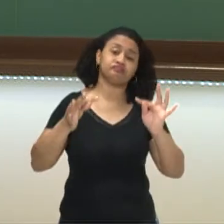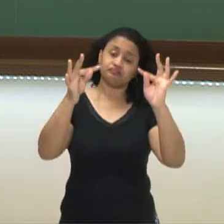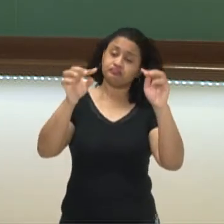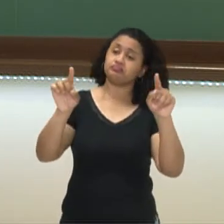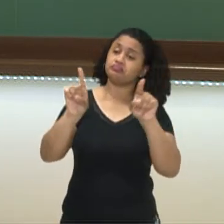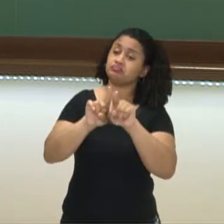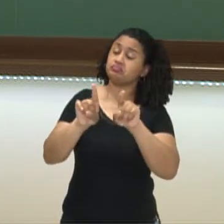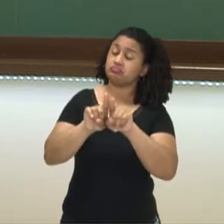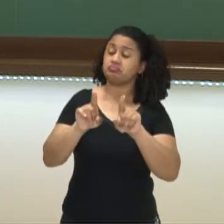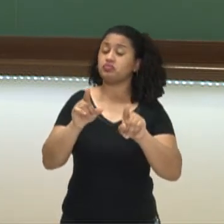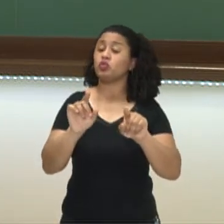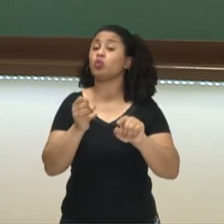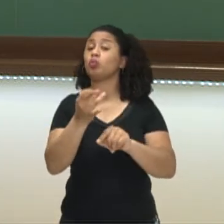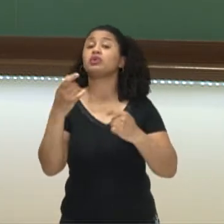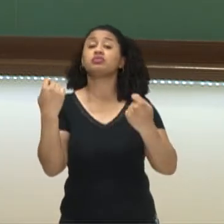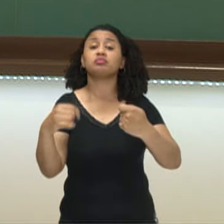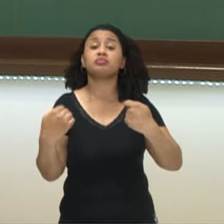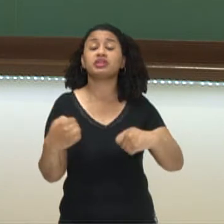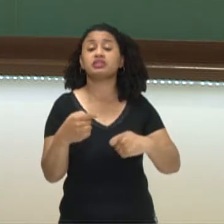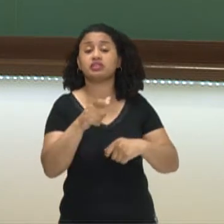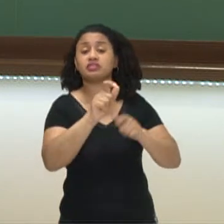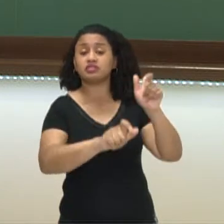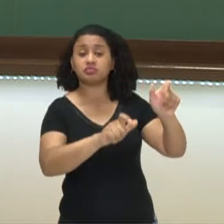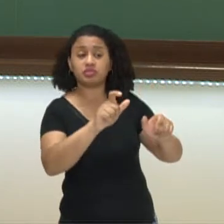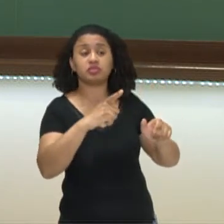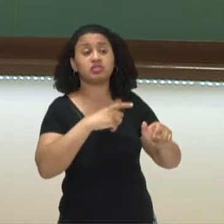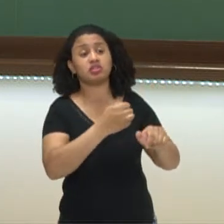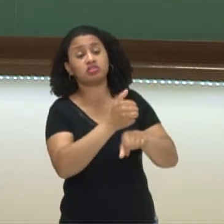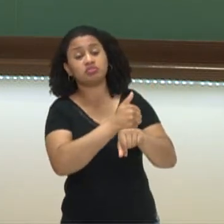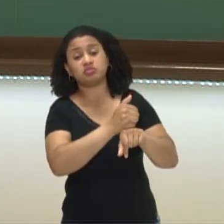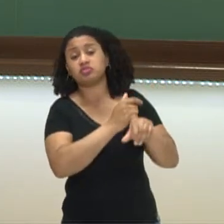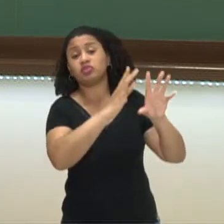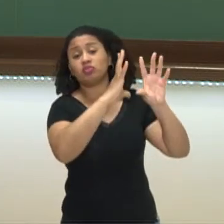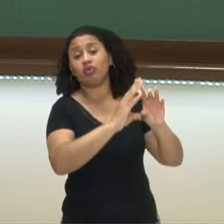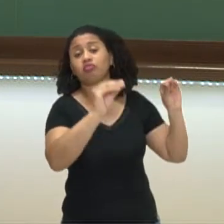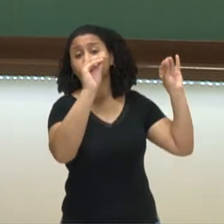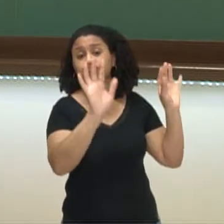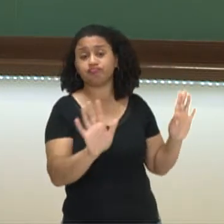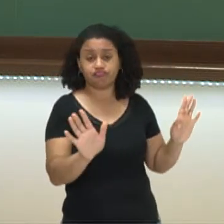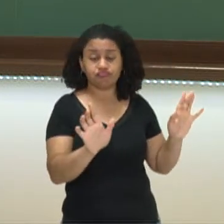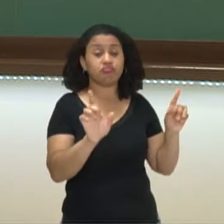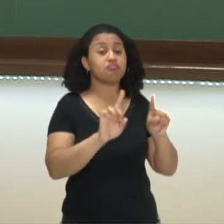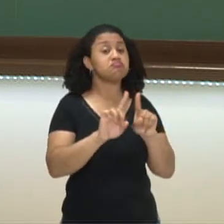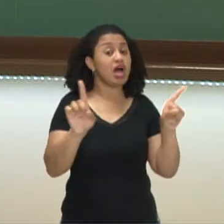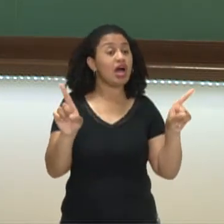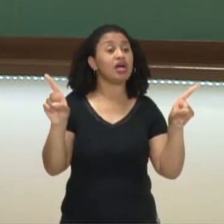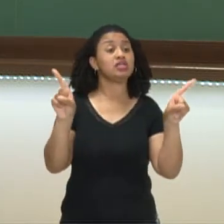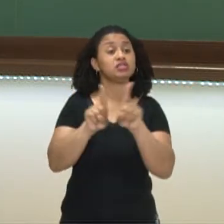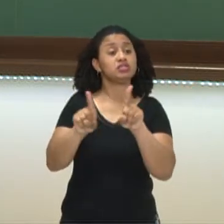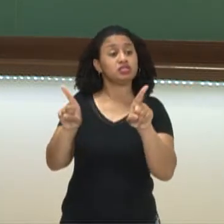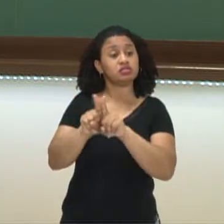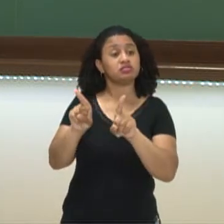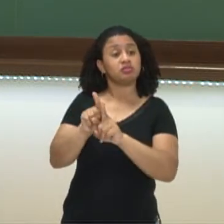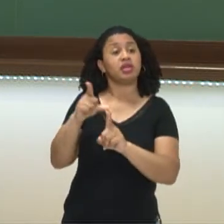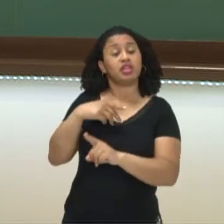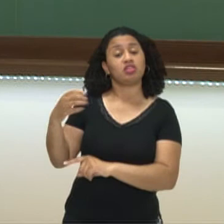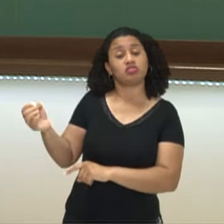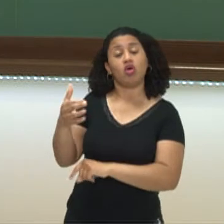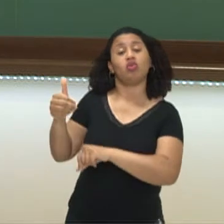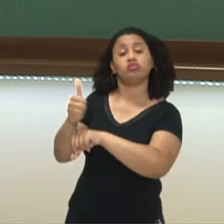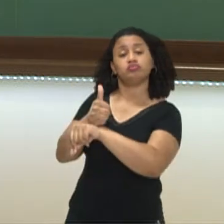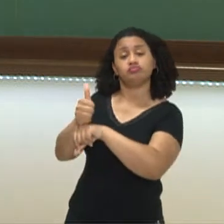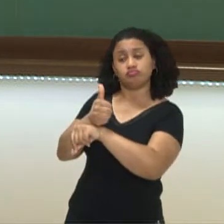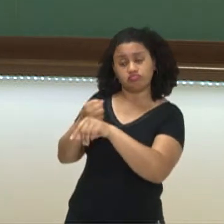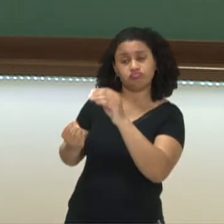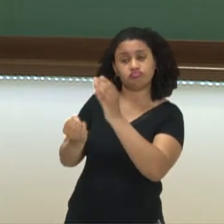conforme necessidades das pessoas, algumas profissões deixam de existir, mas ao mesmo tempo, novas